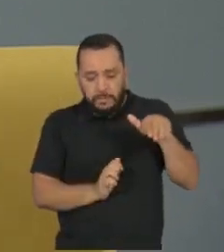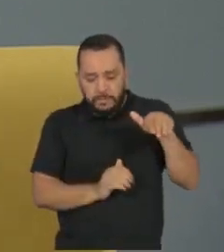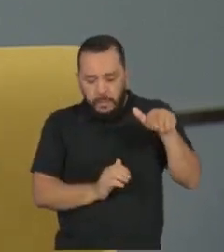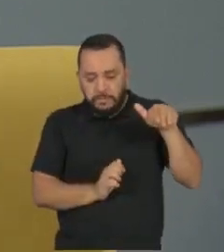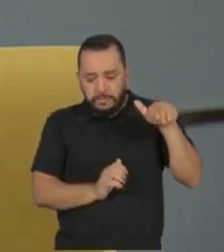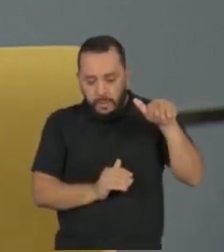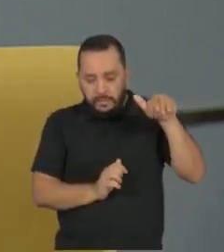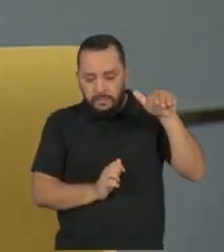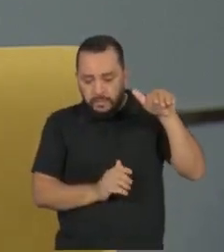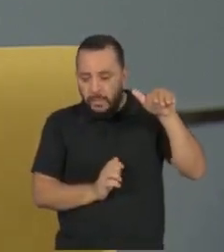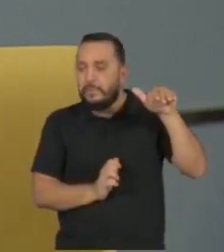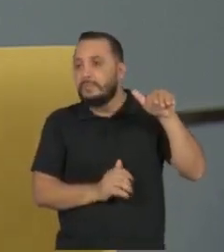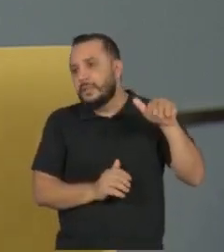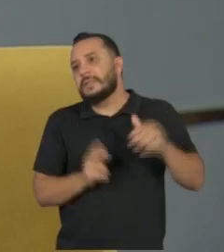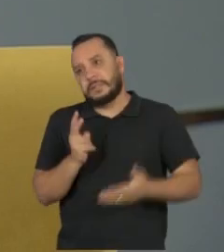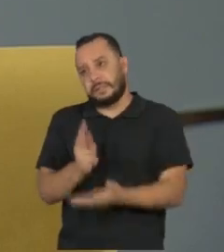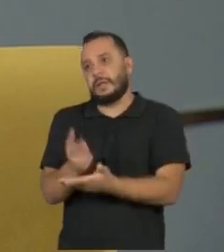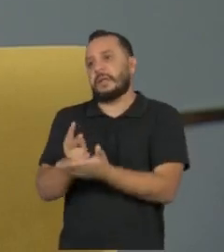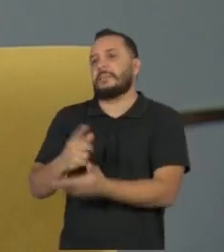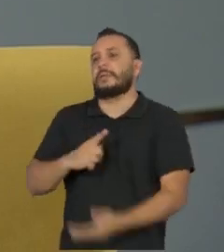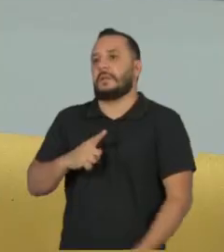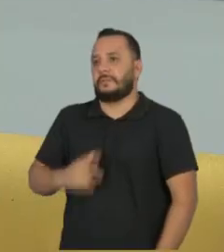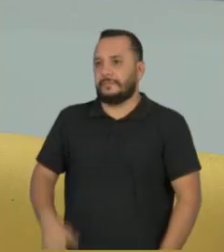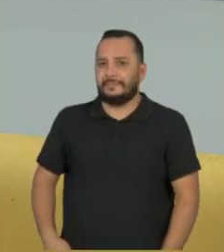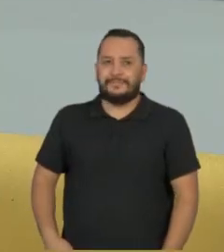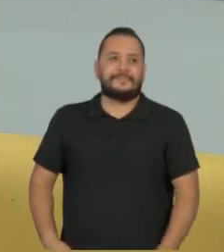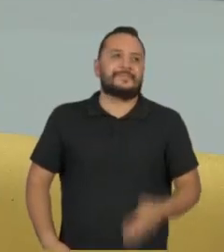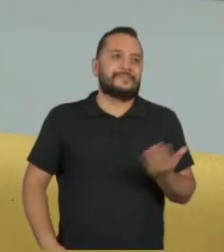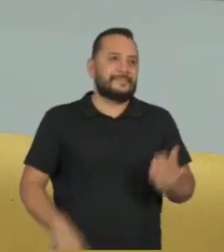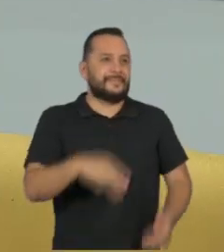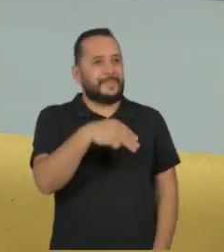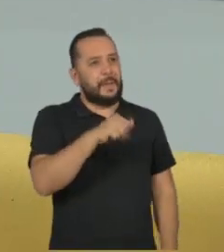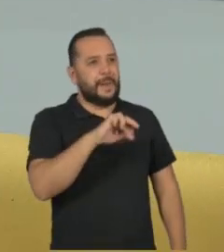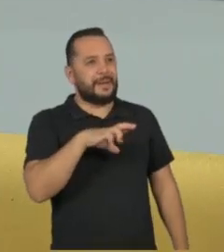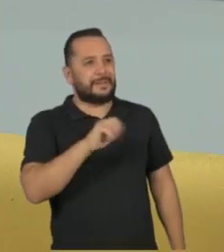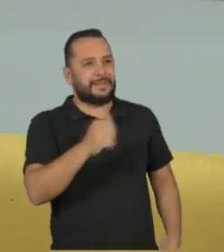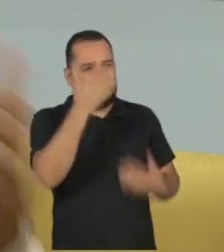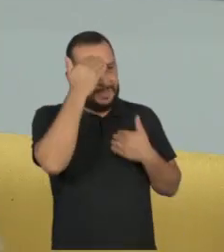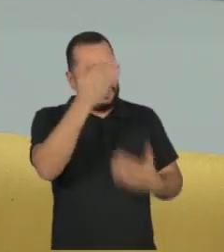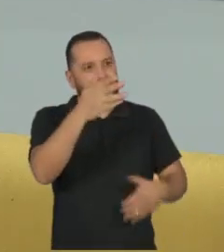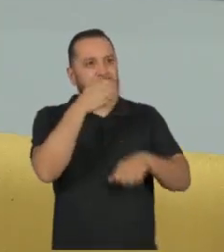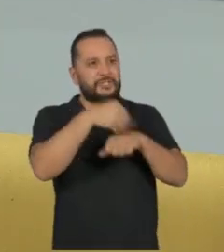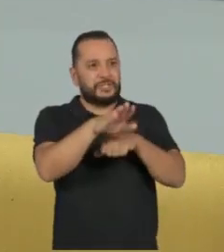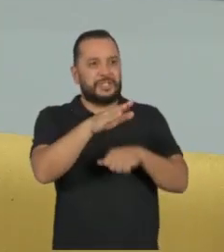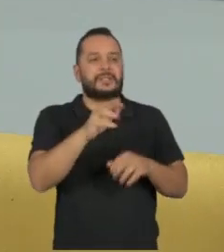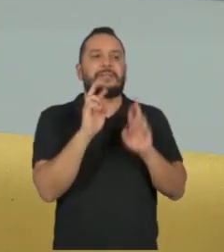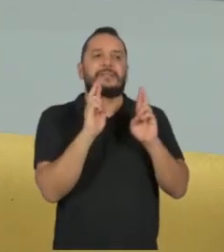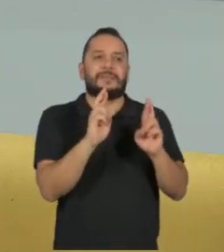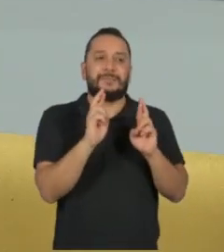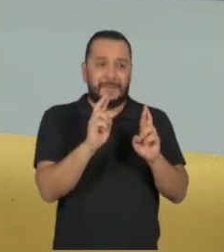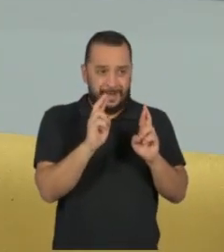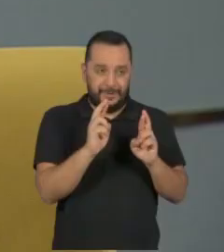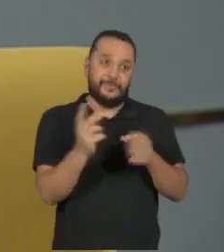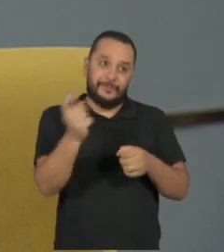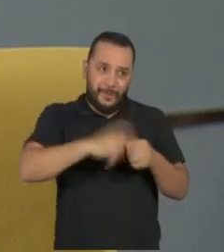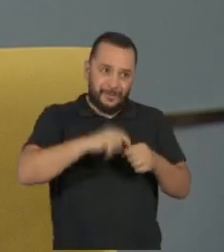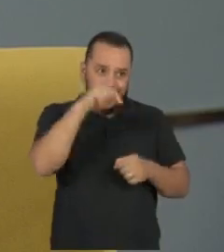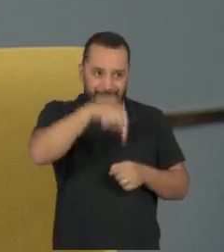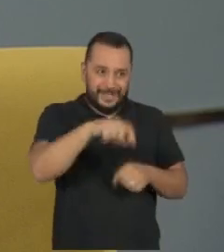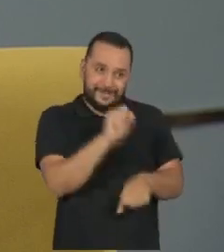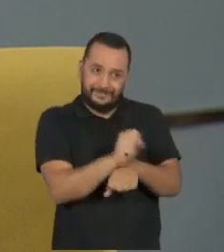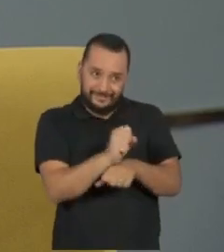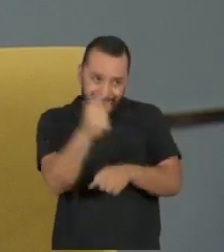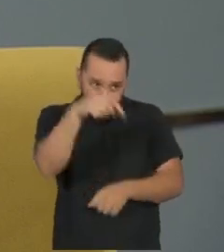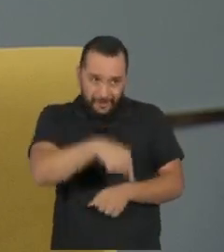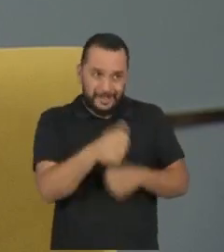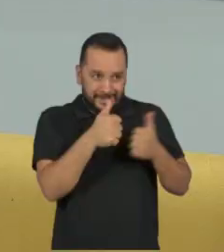essa reserva exista sempre. Esteja sempre ali. Márcia, muito obrigada pelas suas dicas. Espero recebê-la novamente. Será um prazer. No